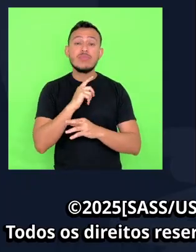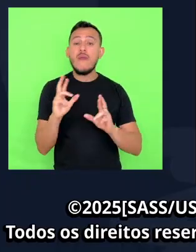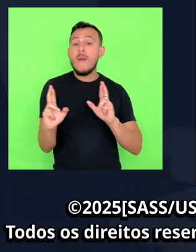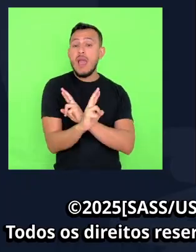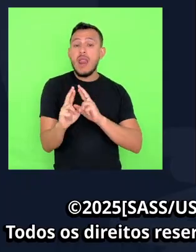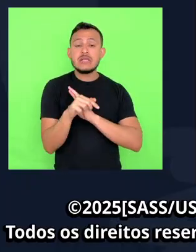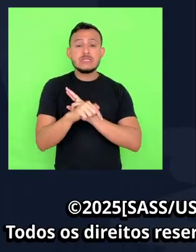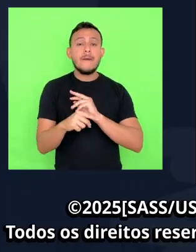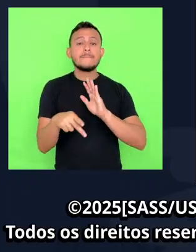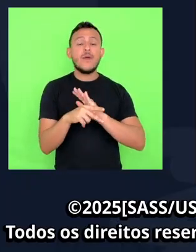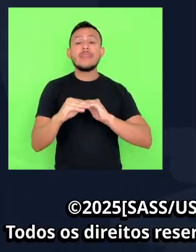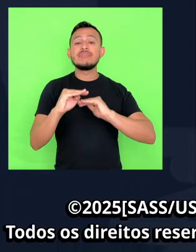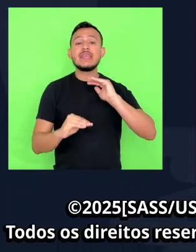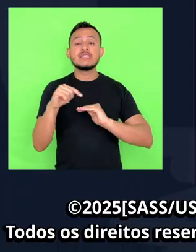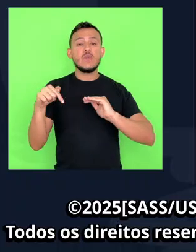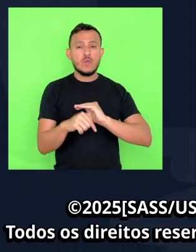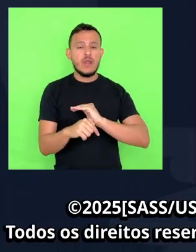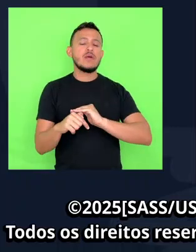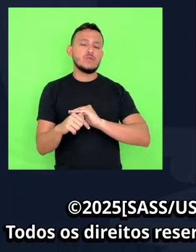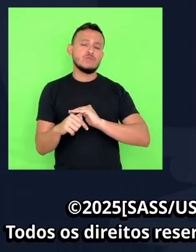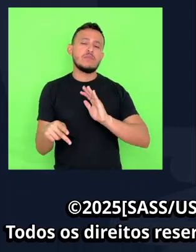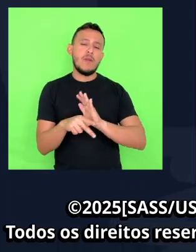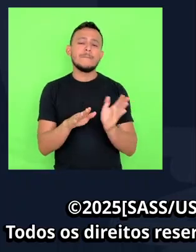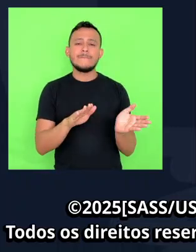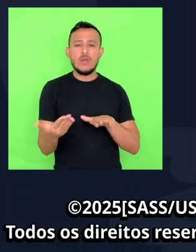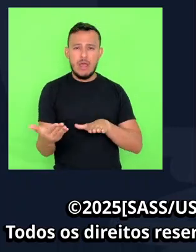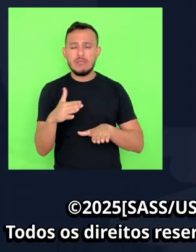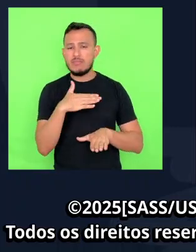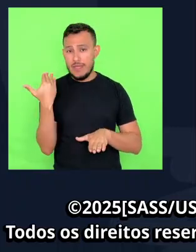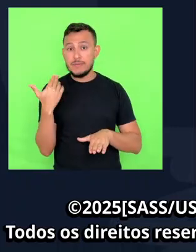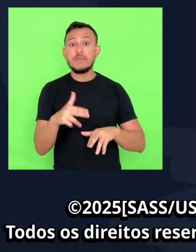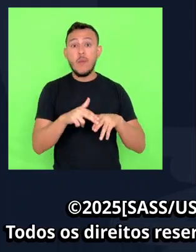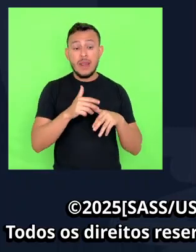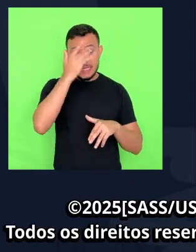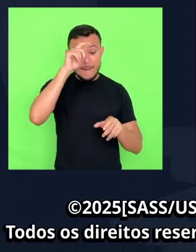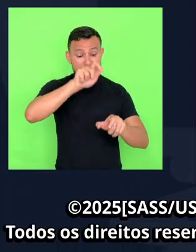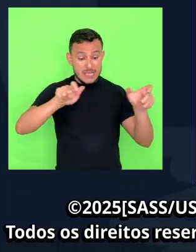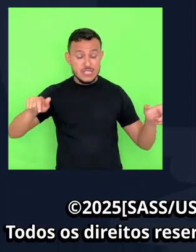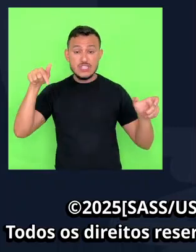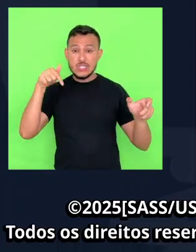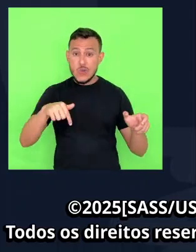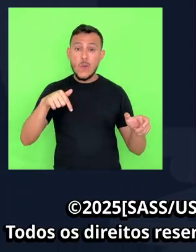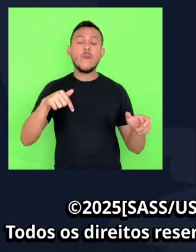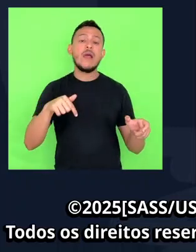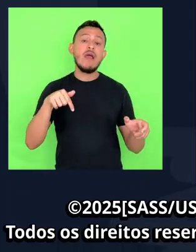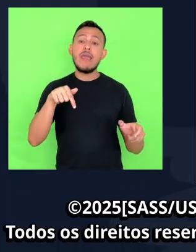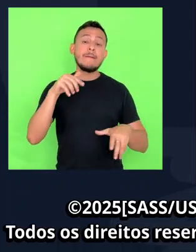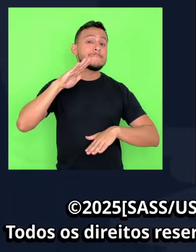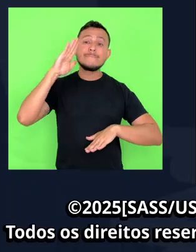uma carga desigual de doenças cardiovasculares e mortalidade. Ou seja, nesses indivíduos, essa carga